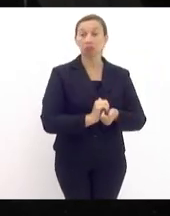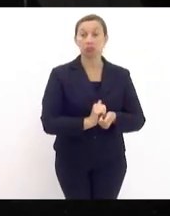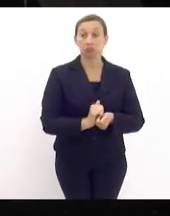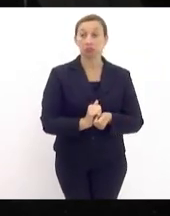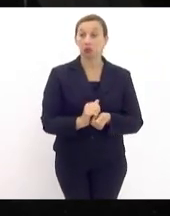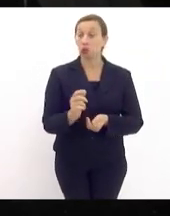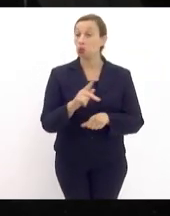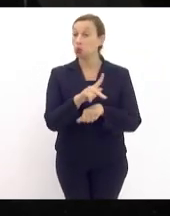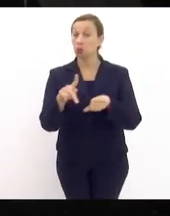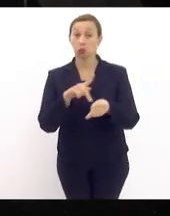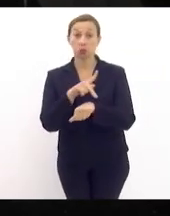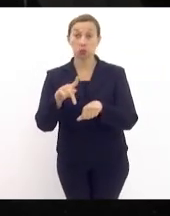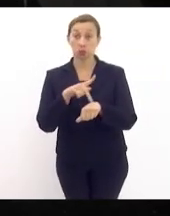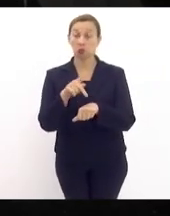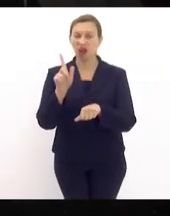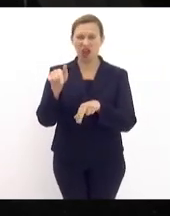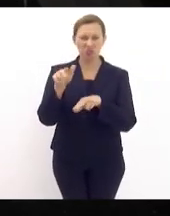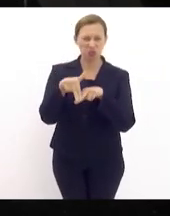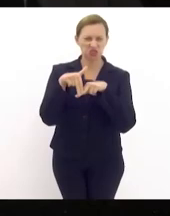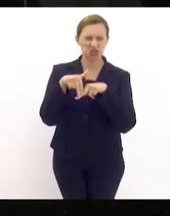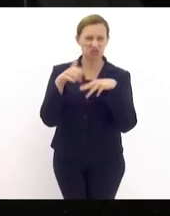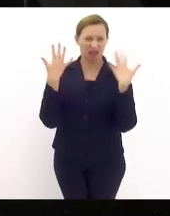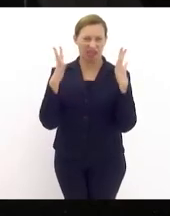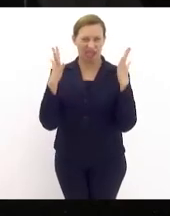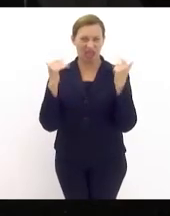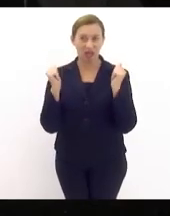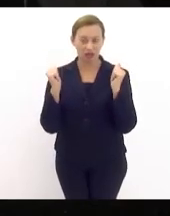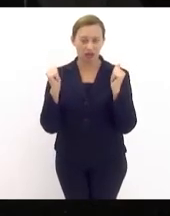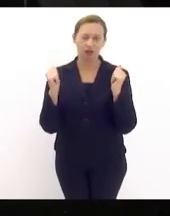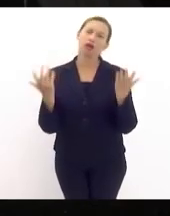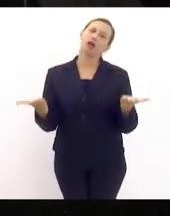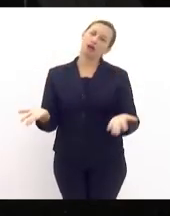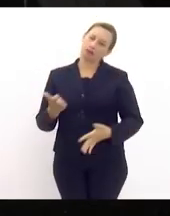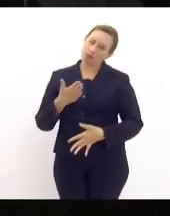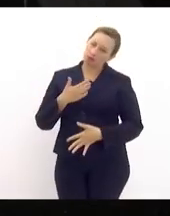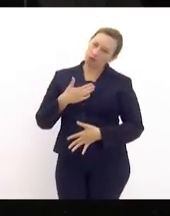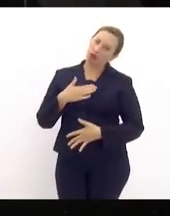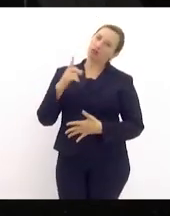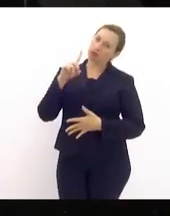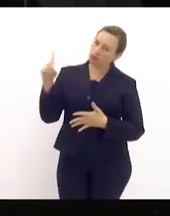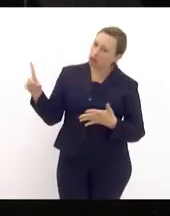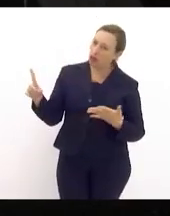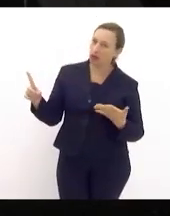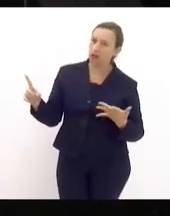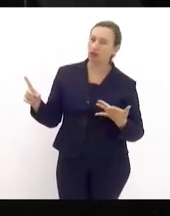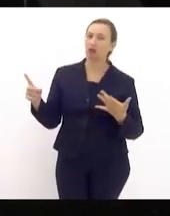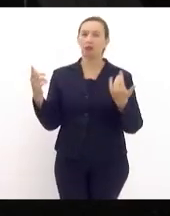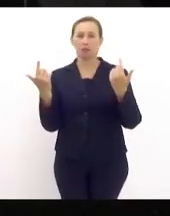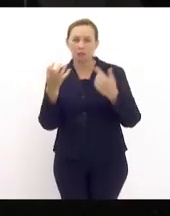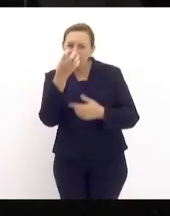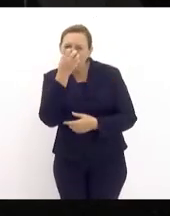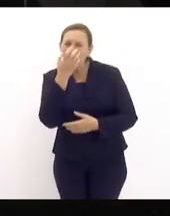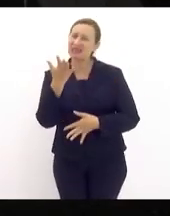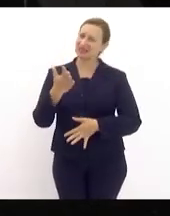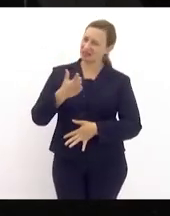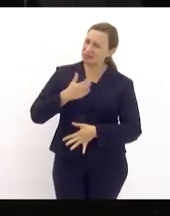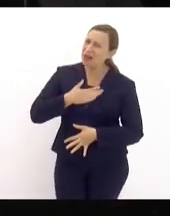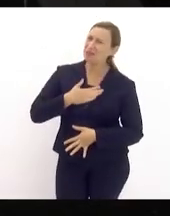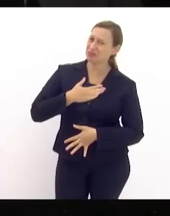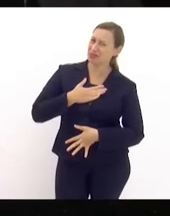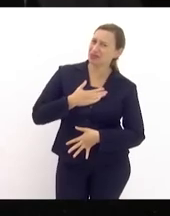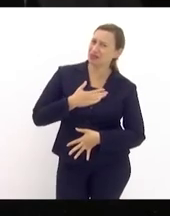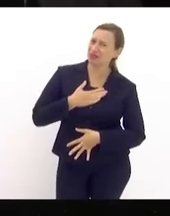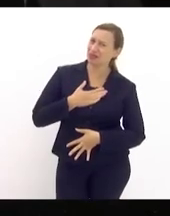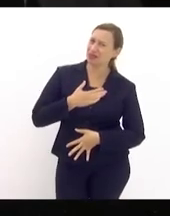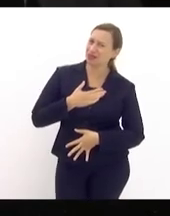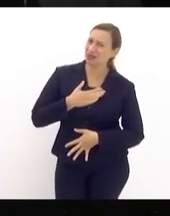do nosso país? Isso é motivo para comemorar? Faça mil favores, não me venham com demagogia. Não me venham com